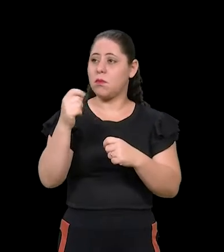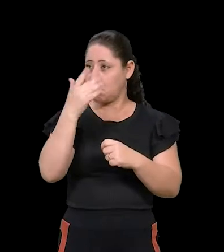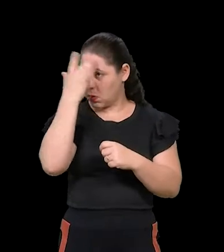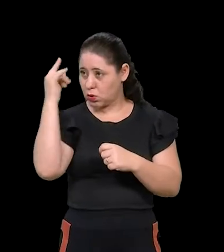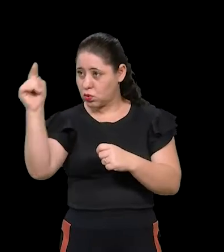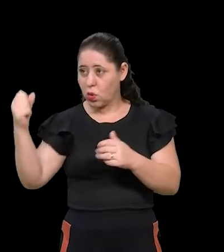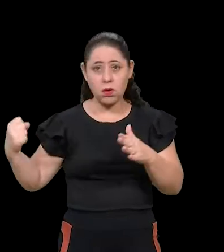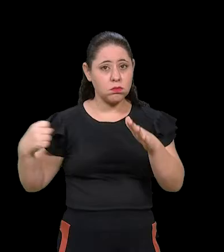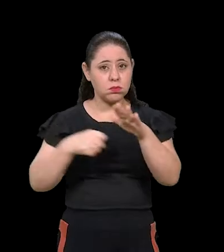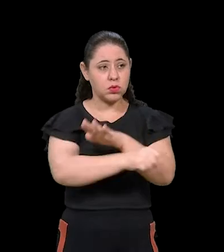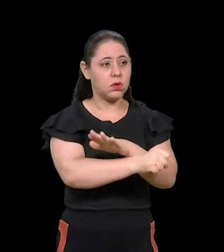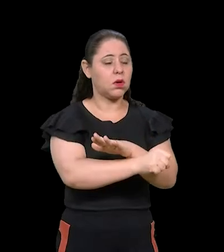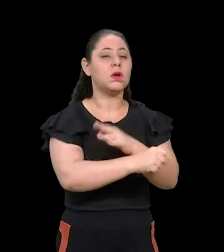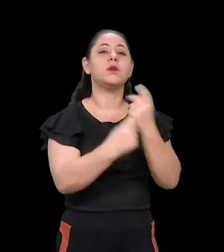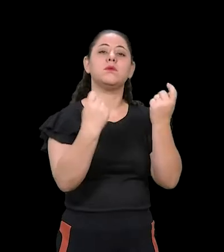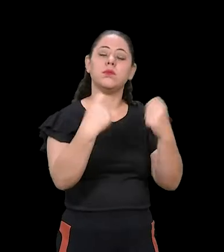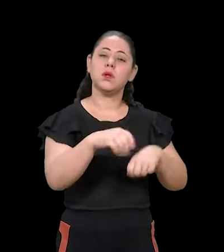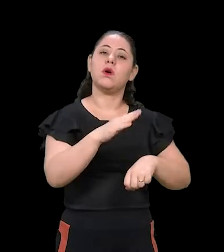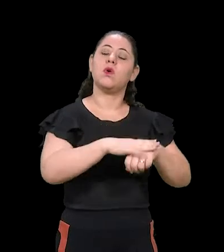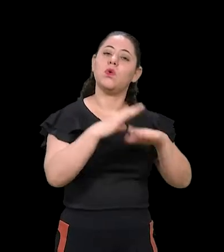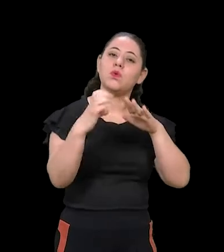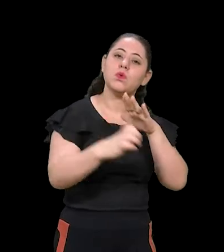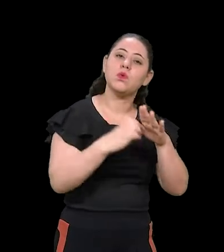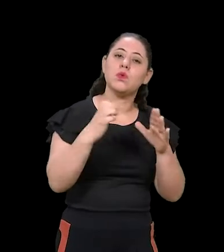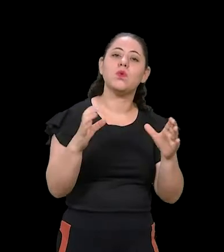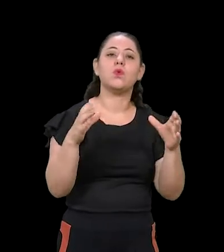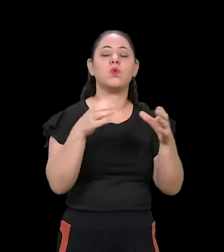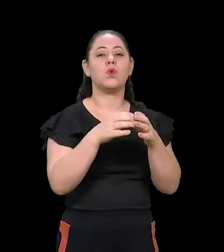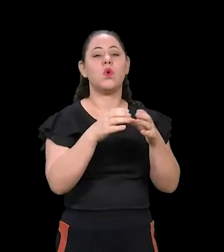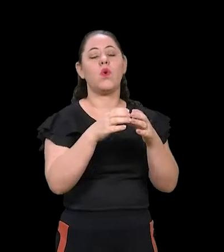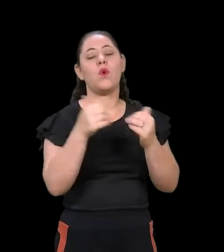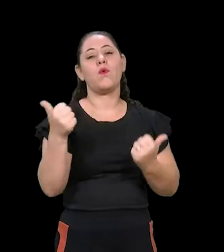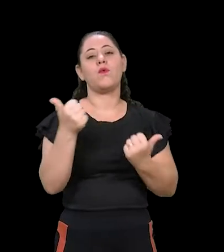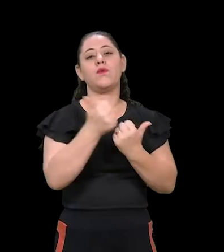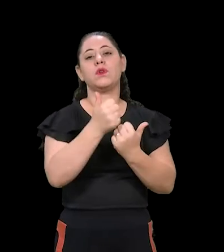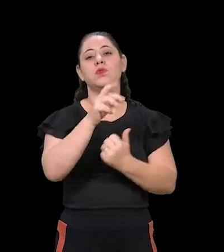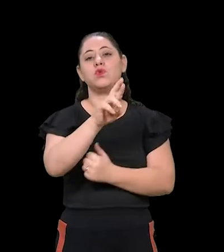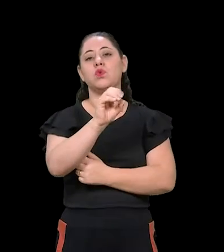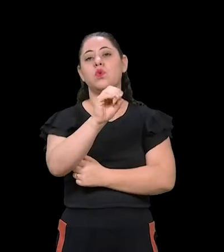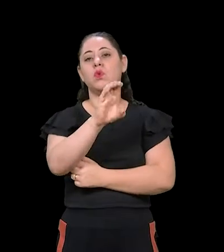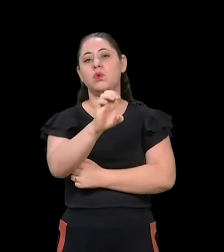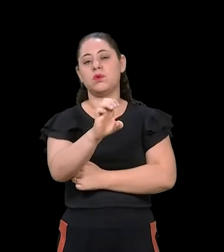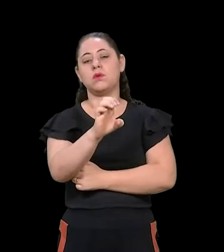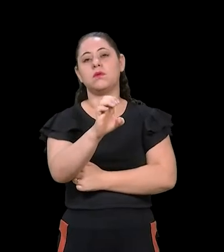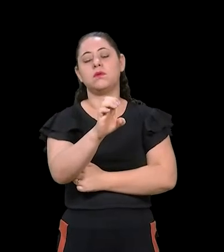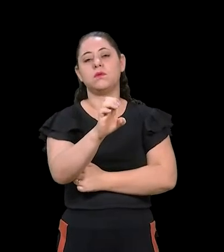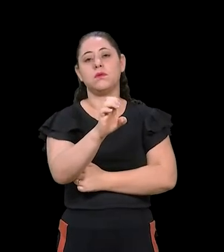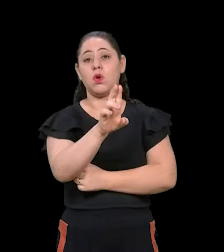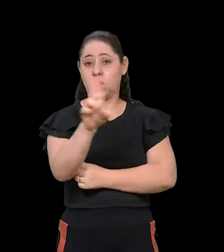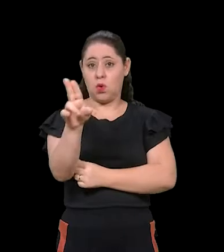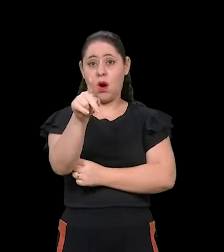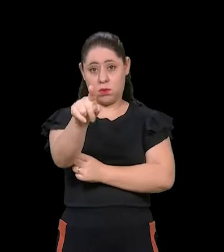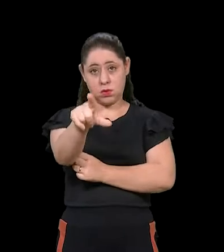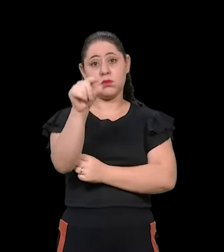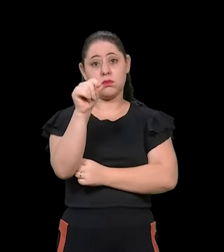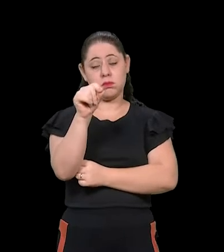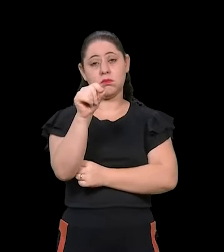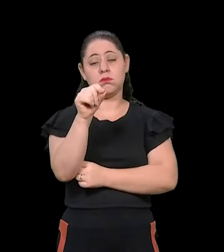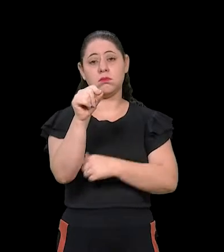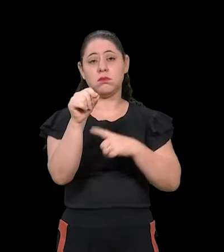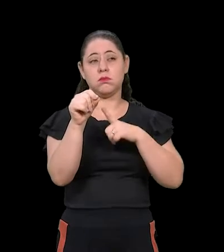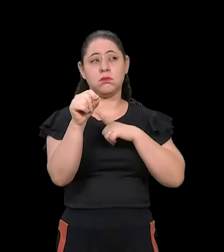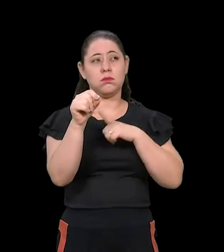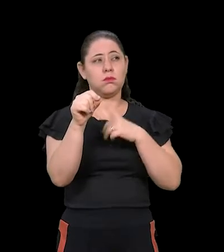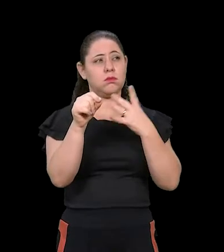para mais do setor empresarial para ser o vice da Rose, e colocaram o seu nome. Eu